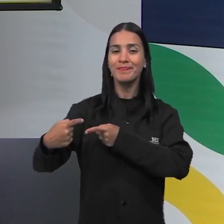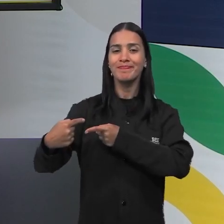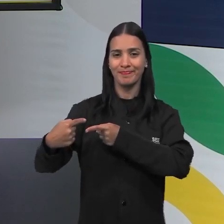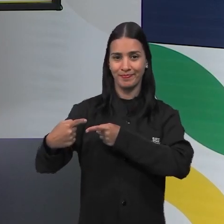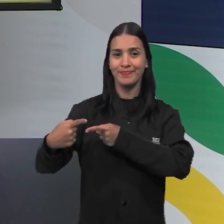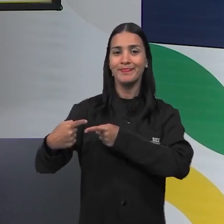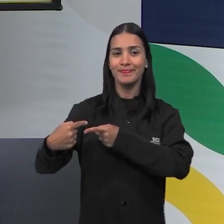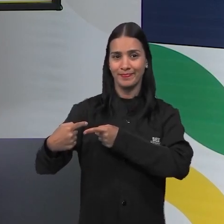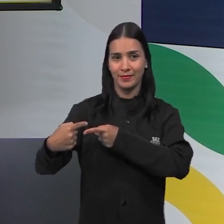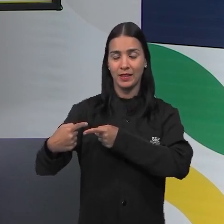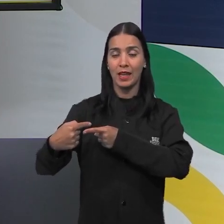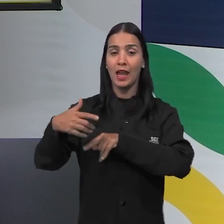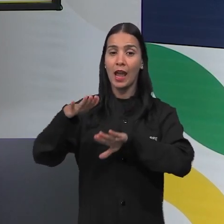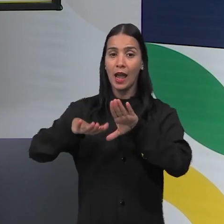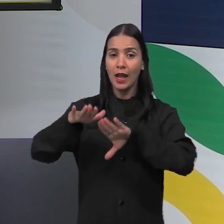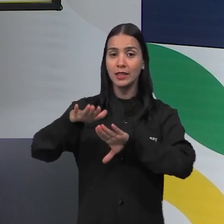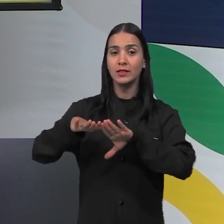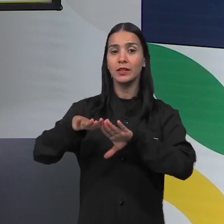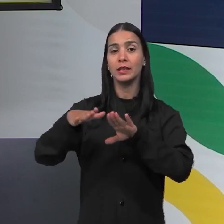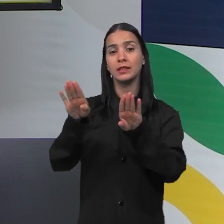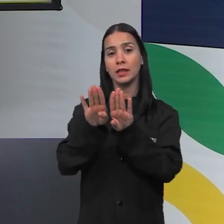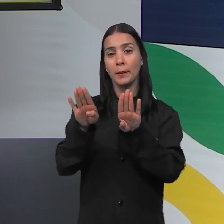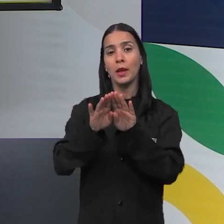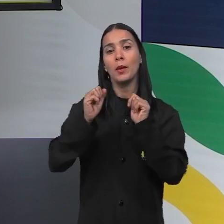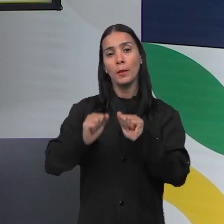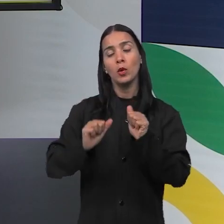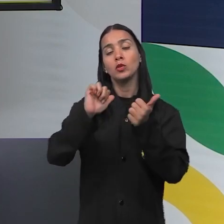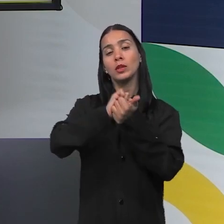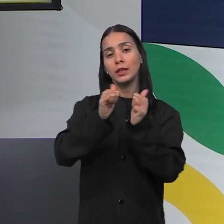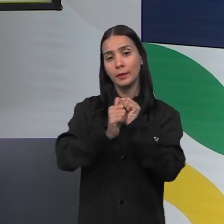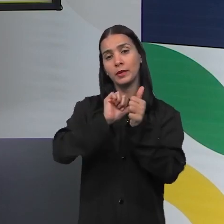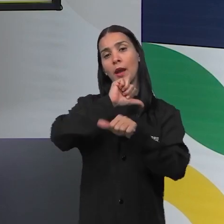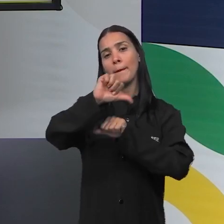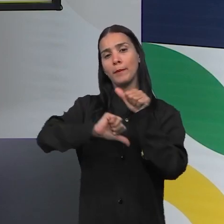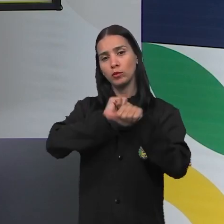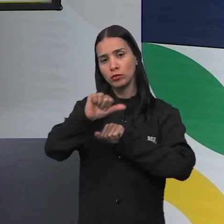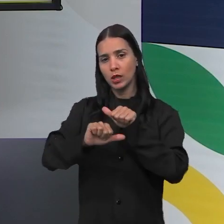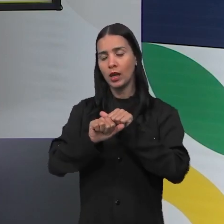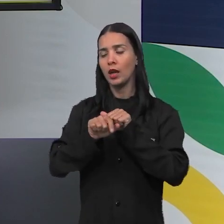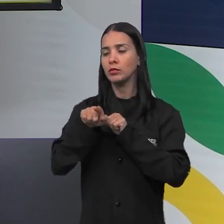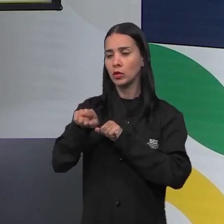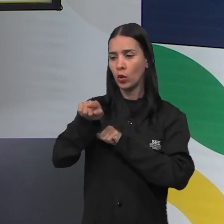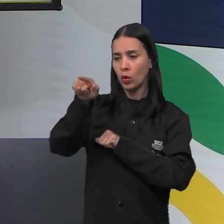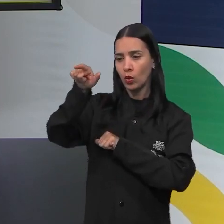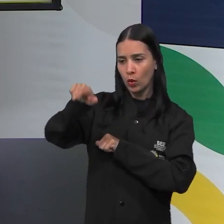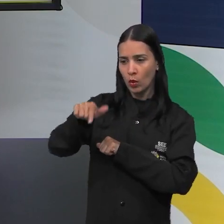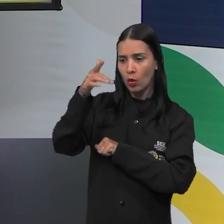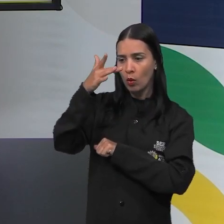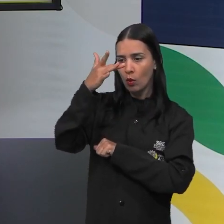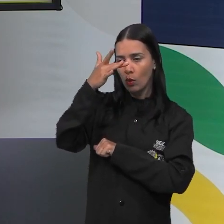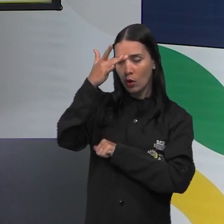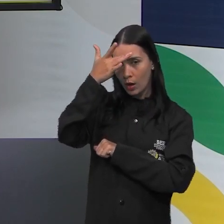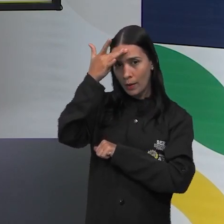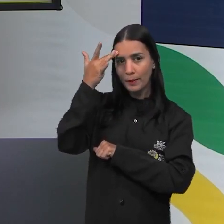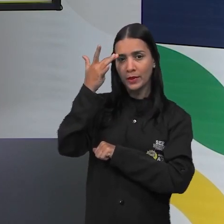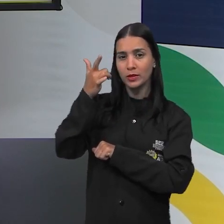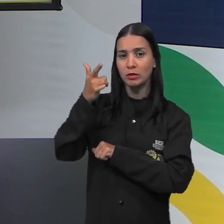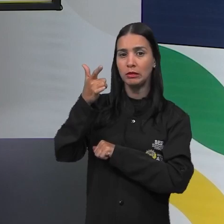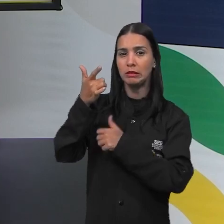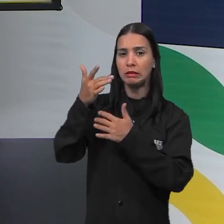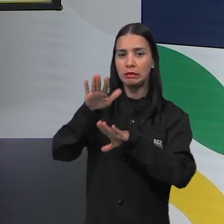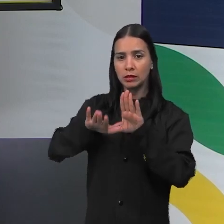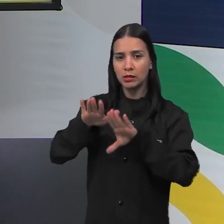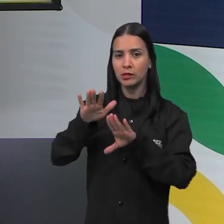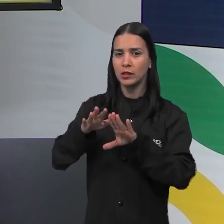ou compreender que talvez ele precisa de ajuda, precisa de um suporte, e aí eu, não, vou dar um tempo. Por exemplo, se machucou,